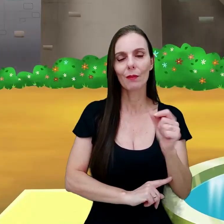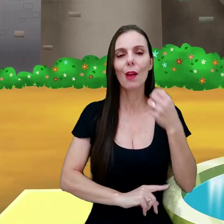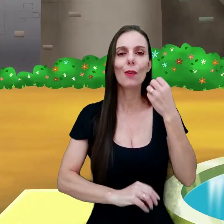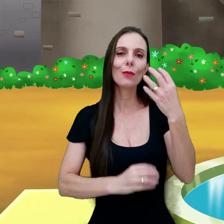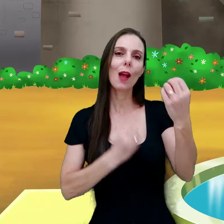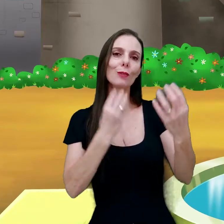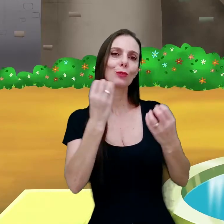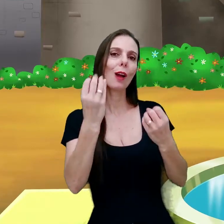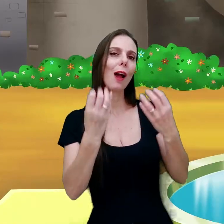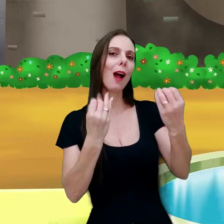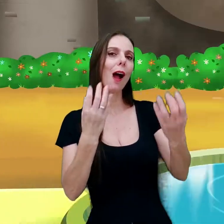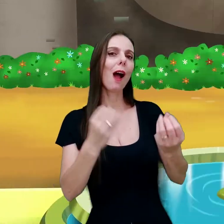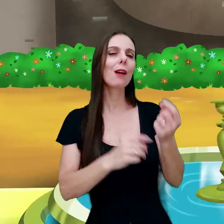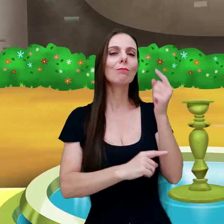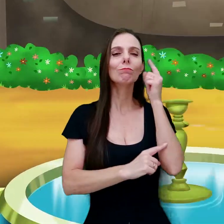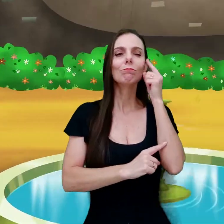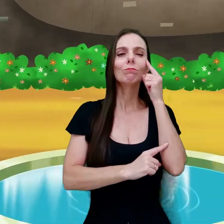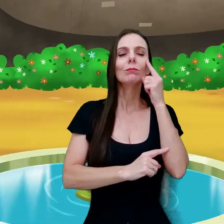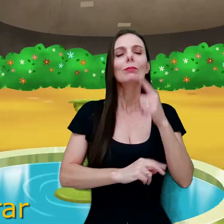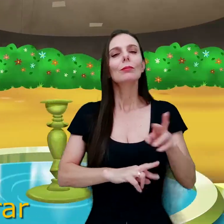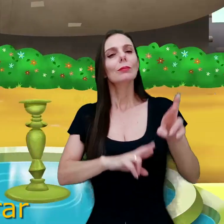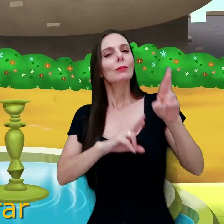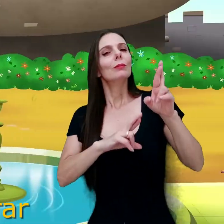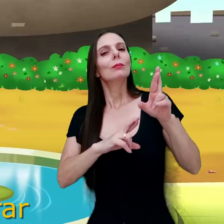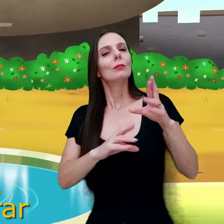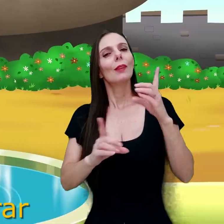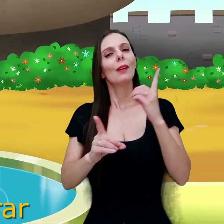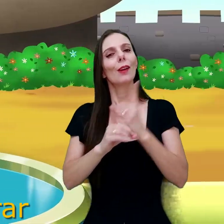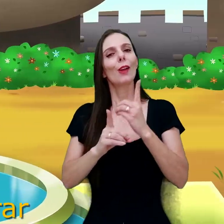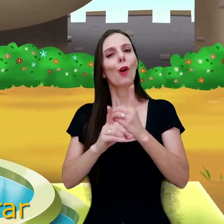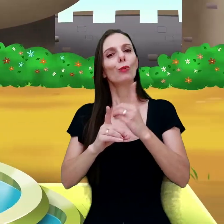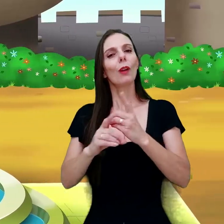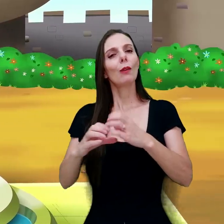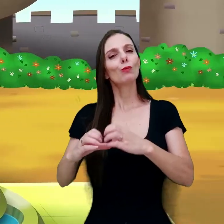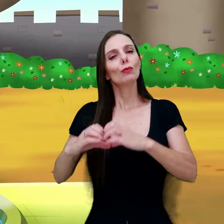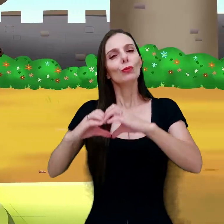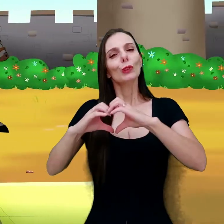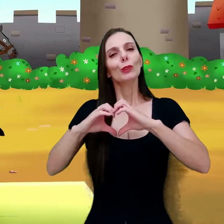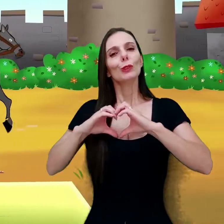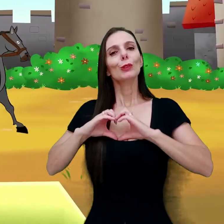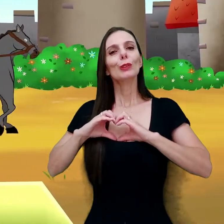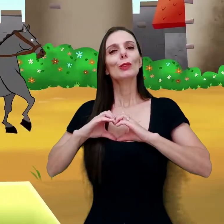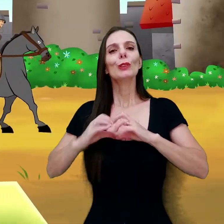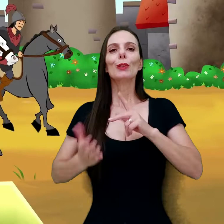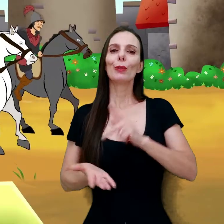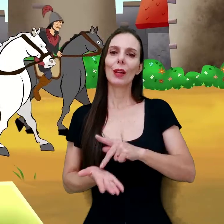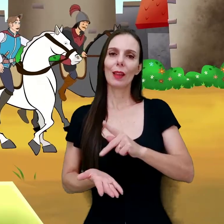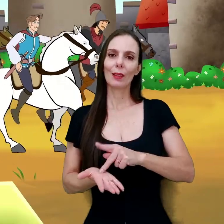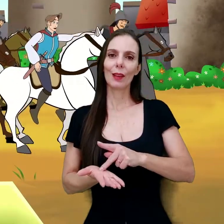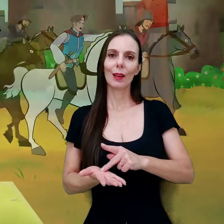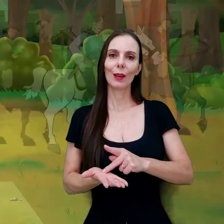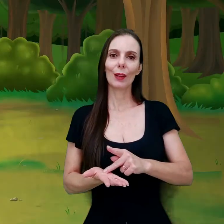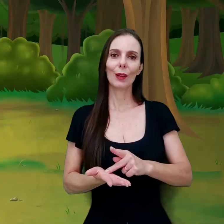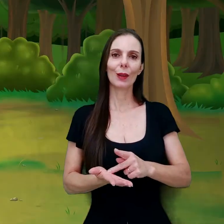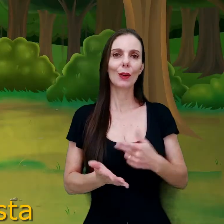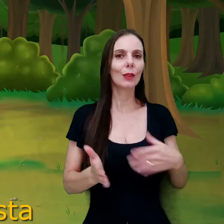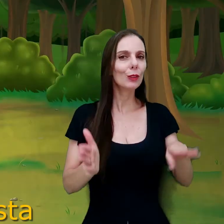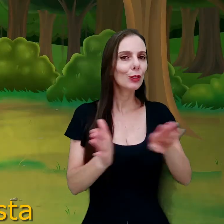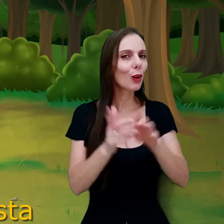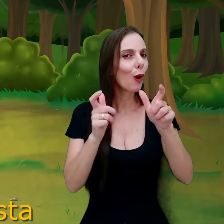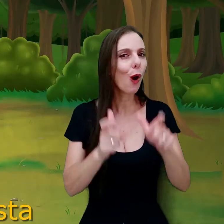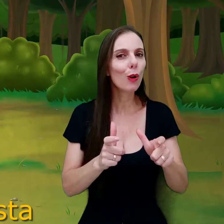príncipe decidiu fazer uma longa viagem na esperança de encontrar o seu verdadeiro amor, até que ele chegou